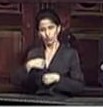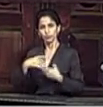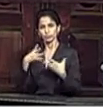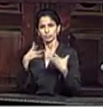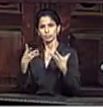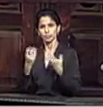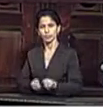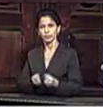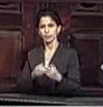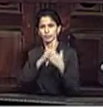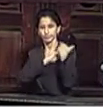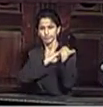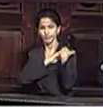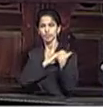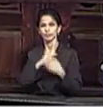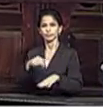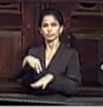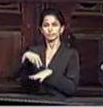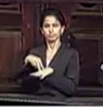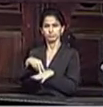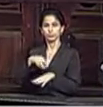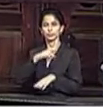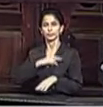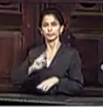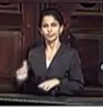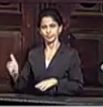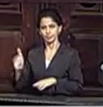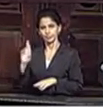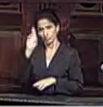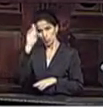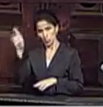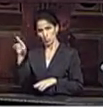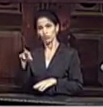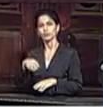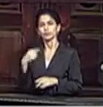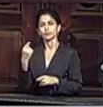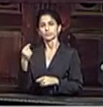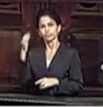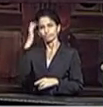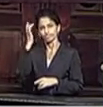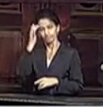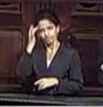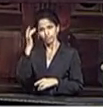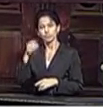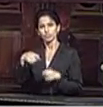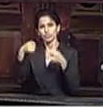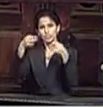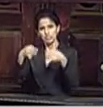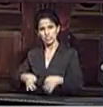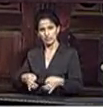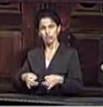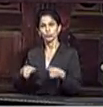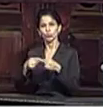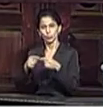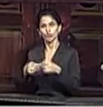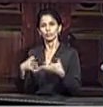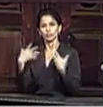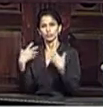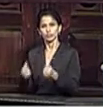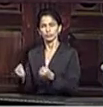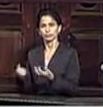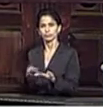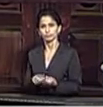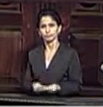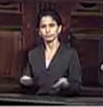de presidir e acompanhar e aprovar o que eu tiver consciência do que é cabível, com todas as informações na